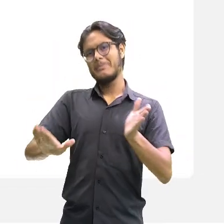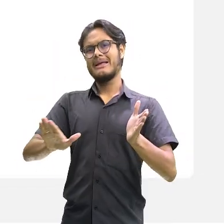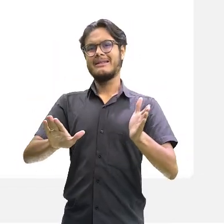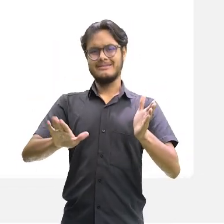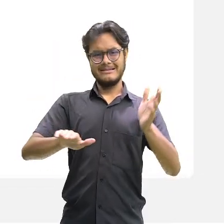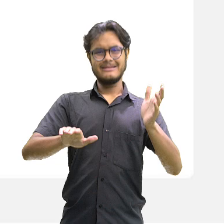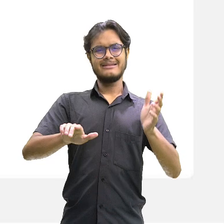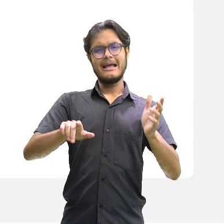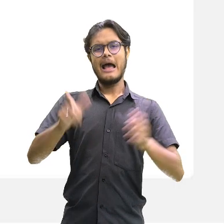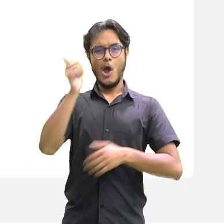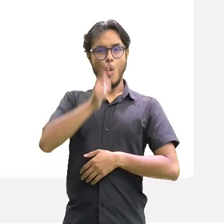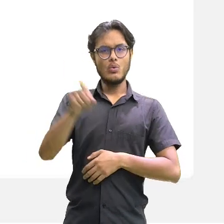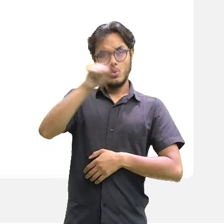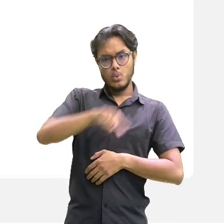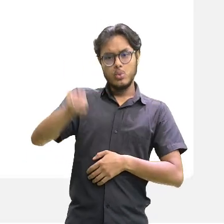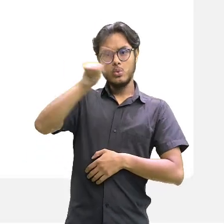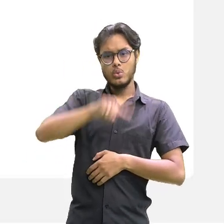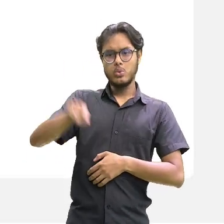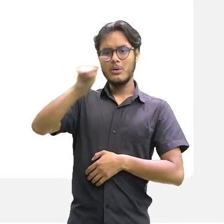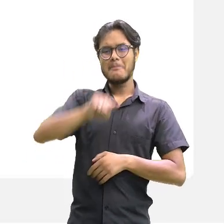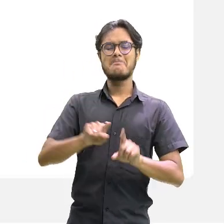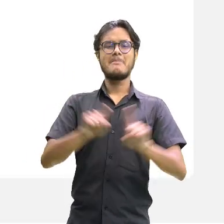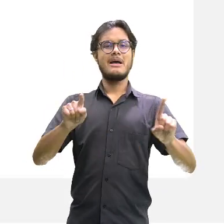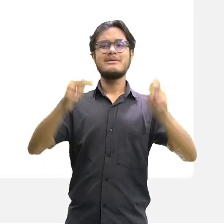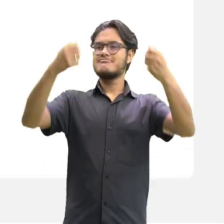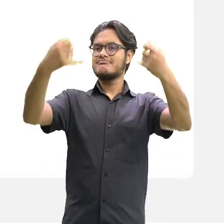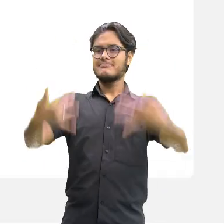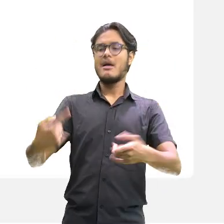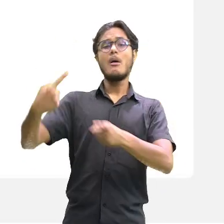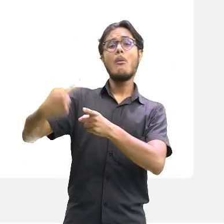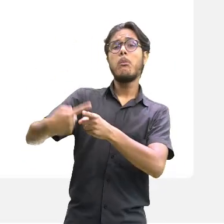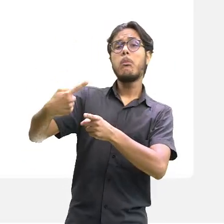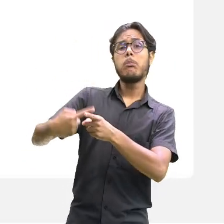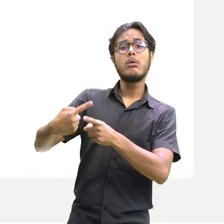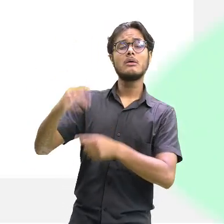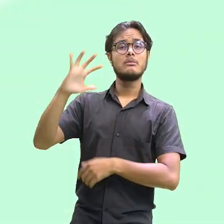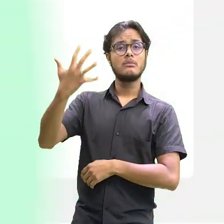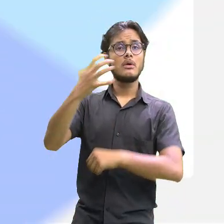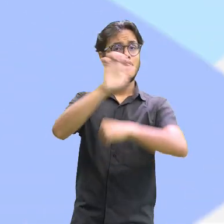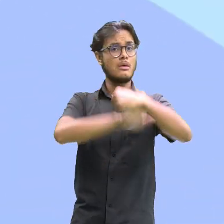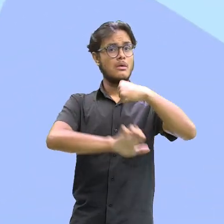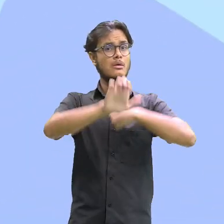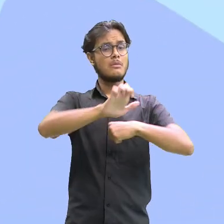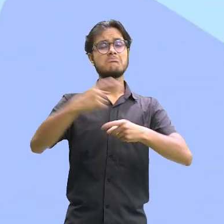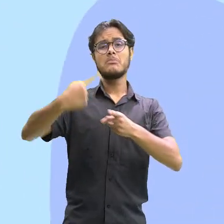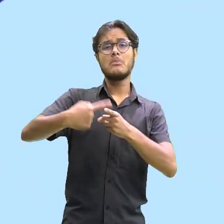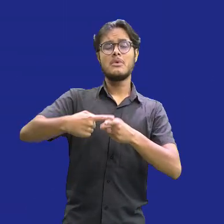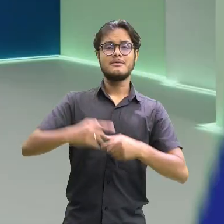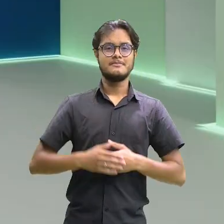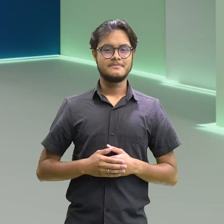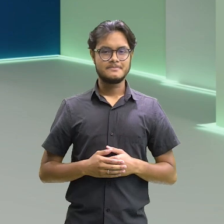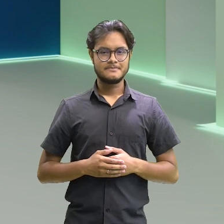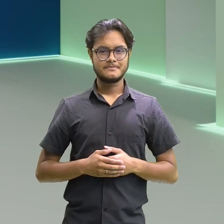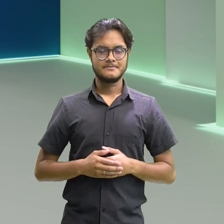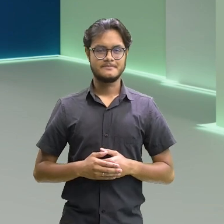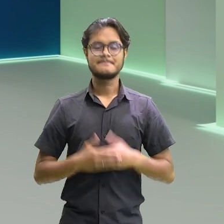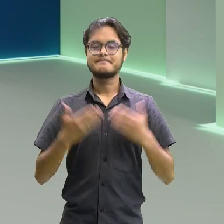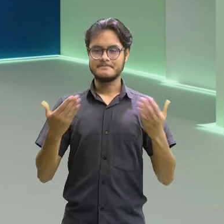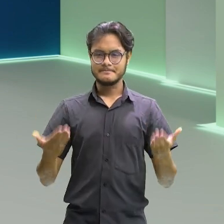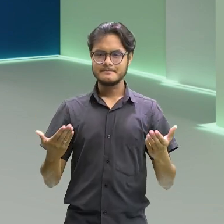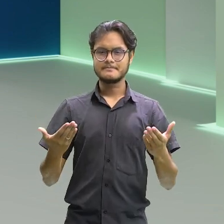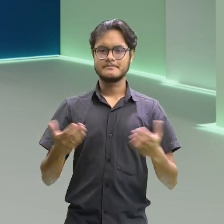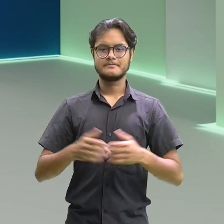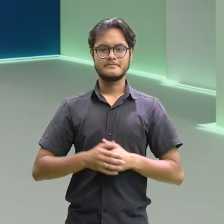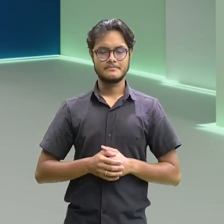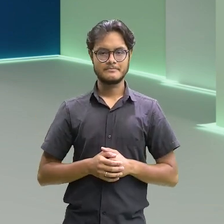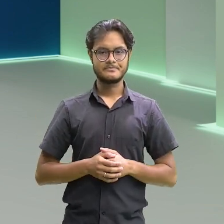acreditava, né, mas ele não conseguia explicar o porquê que esses elétrons não caíam no núcleo. Pessoal, agora que a gente viu todas as teorias,